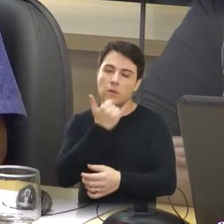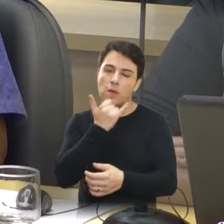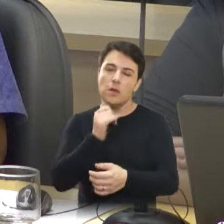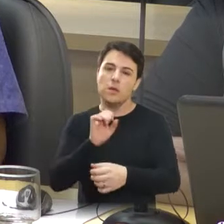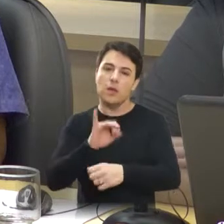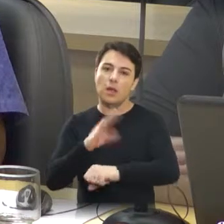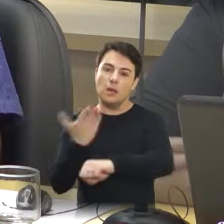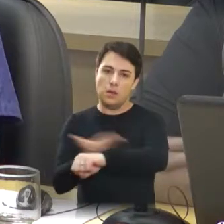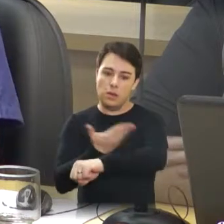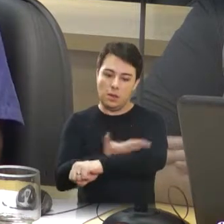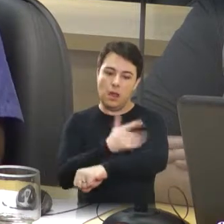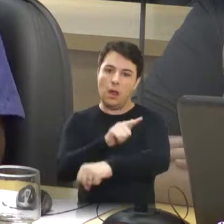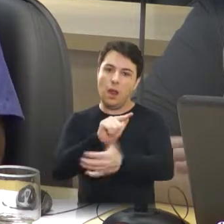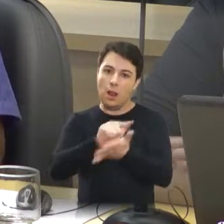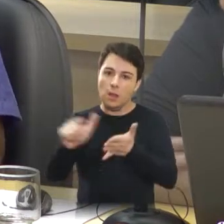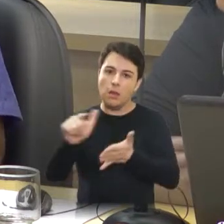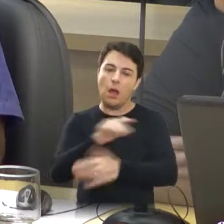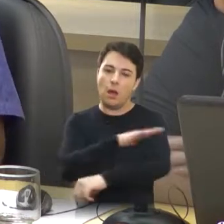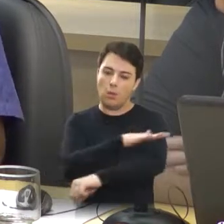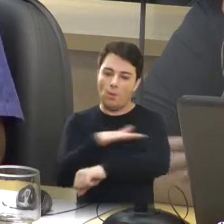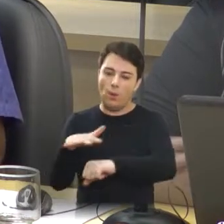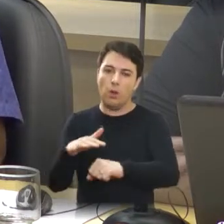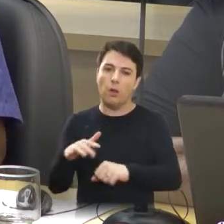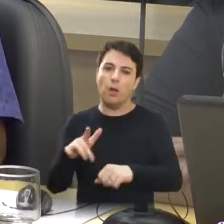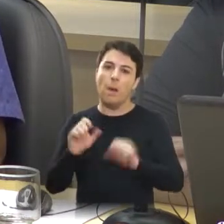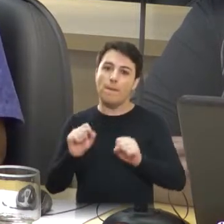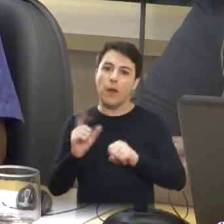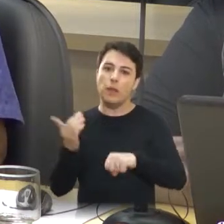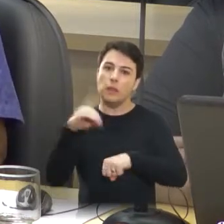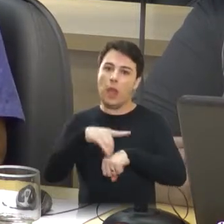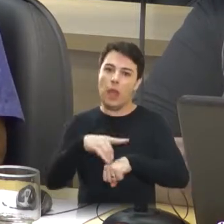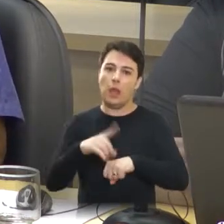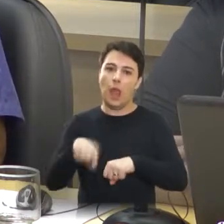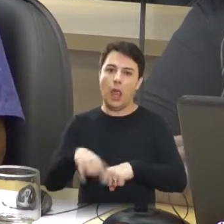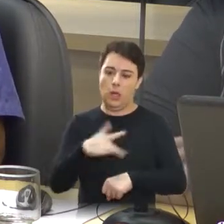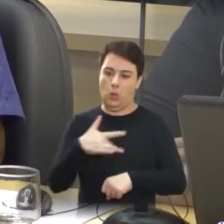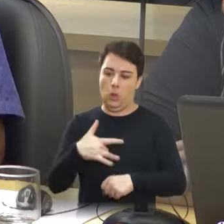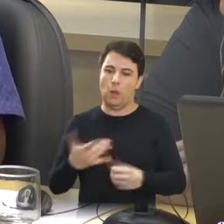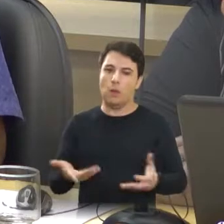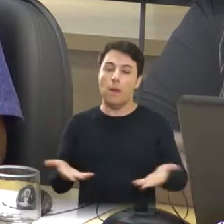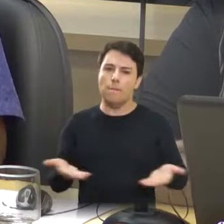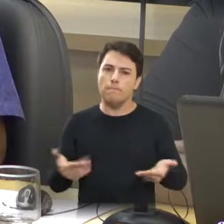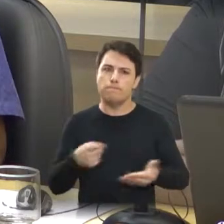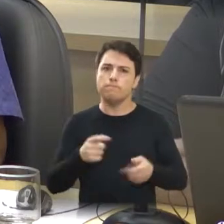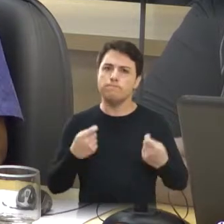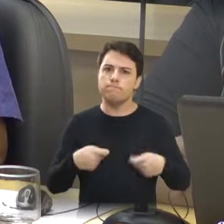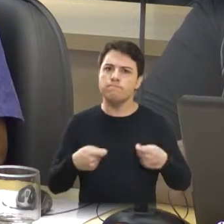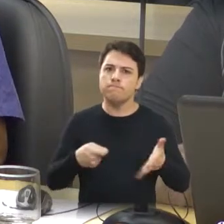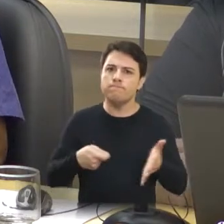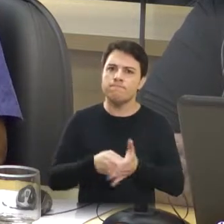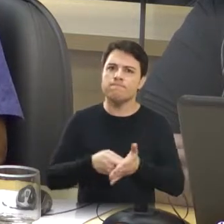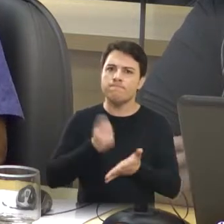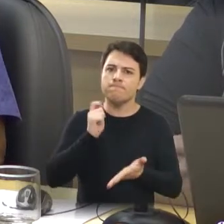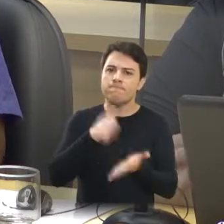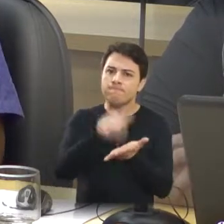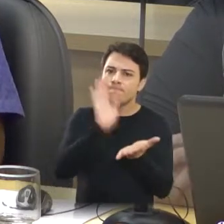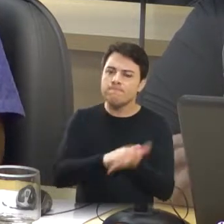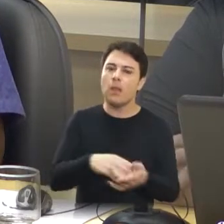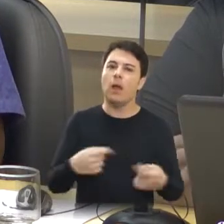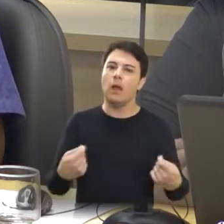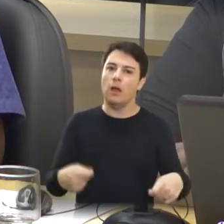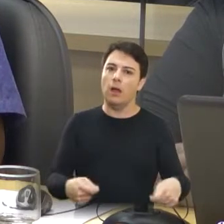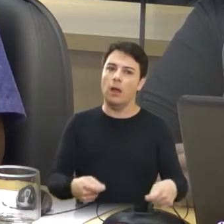Aí, quando é a dengue, é a saúde, é isso, aquilo. Agora tem que atuar mesmo, pesado.